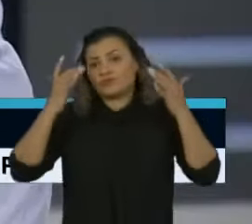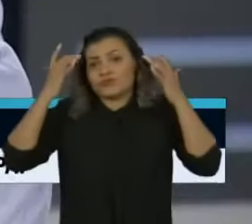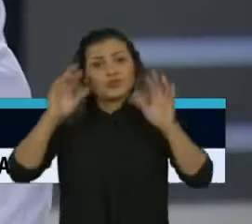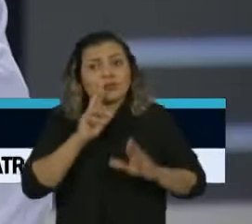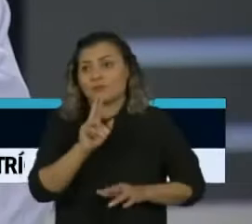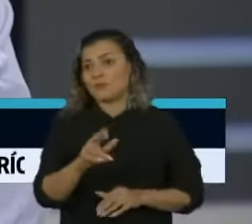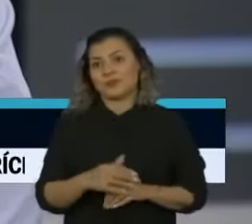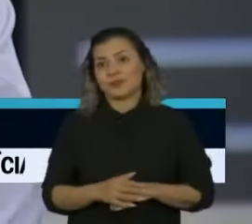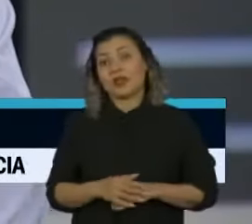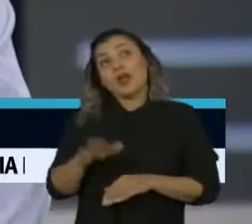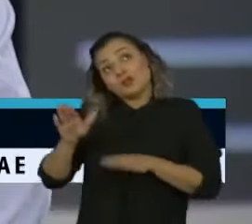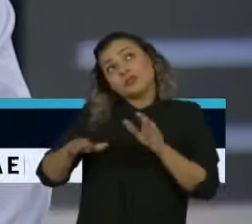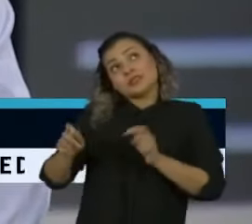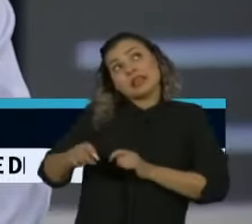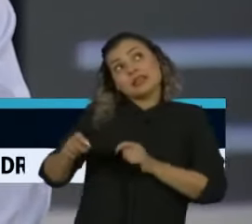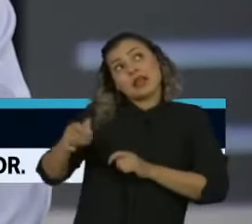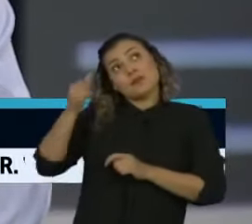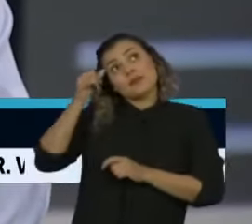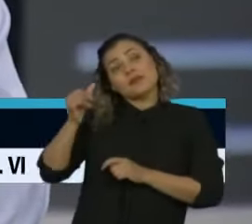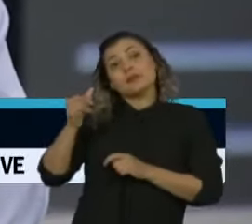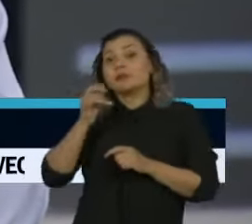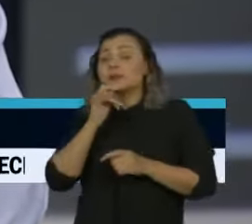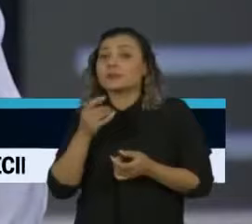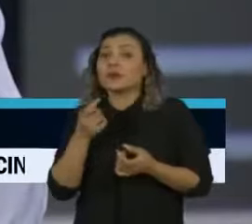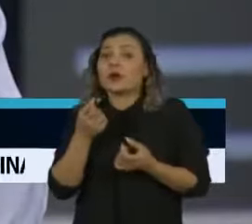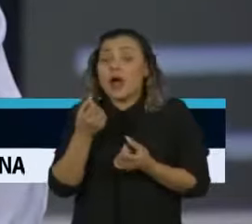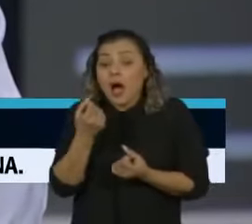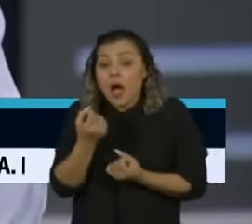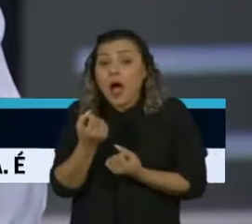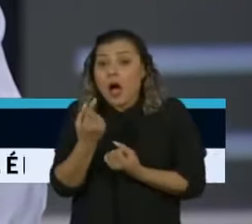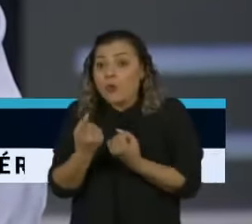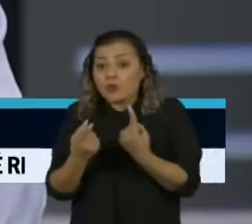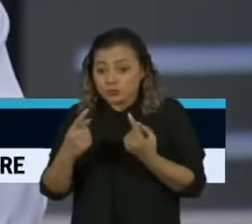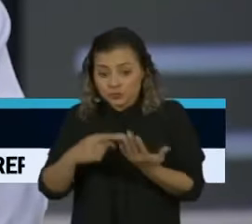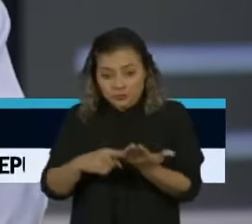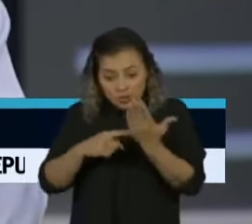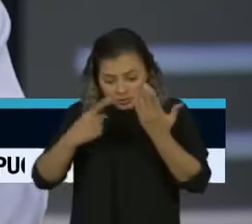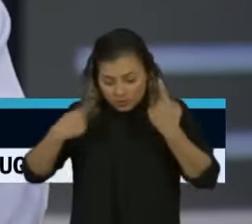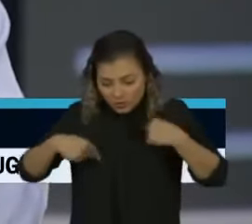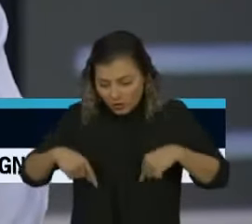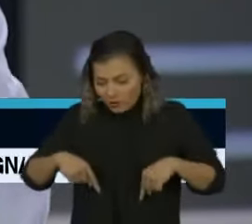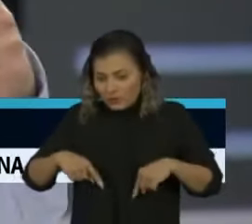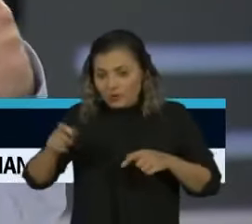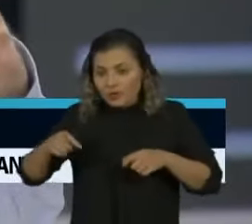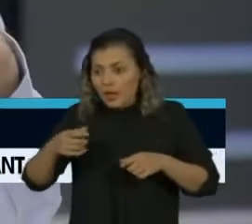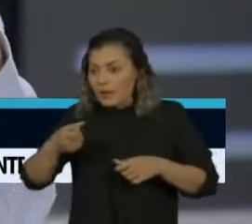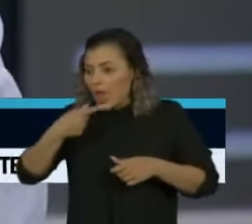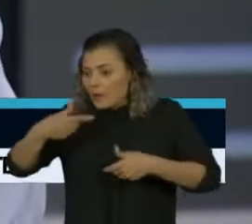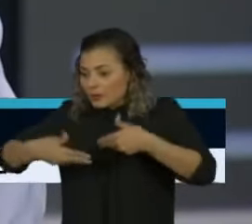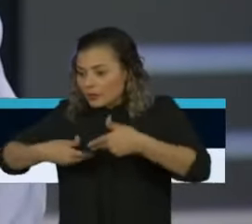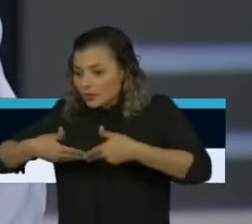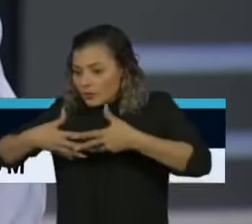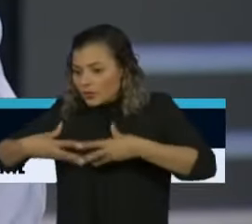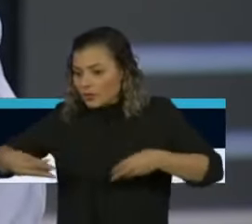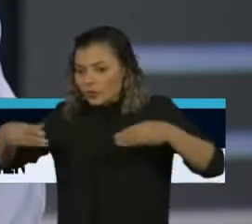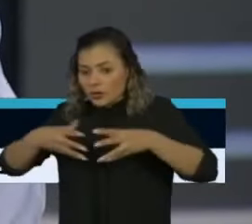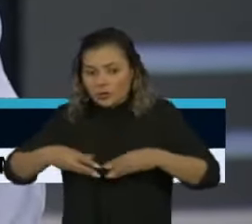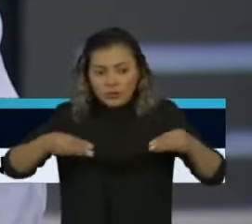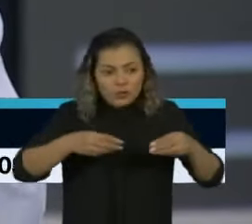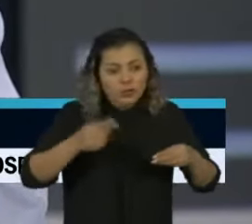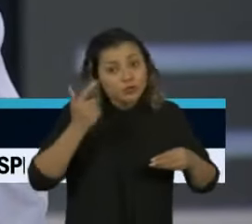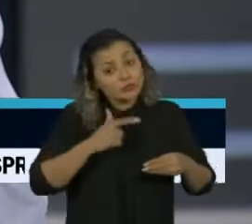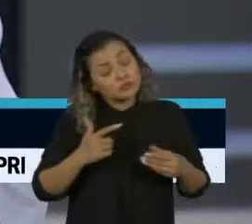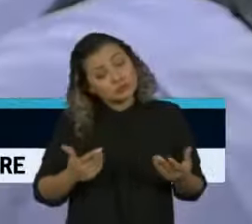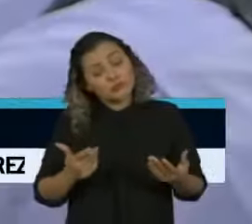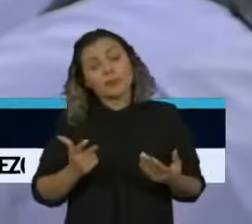tenha como prevenir, talvez, dado alguns sinais de alerta, você possa entrar já com os anti-inflamatórios mais potentes.